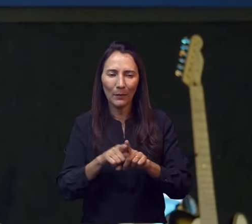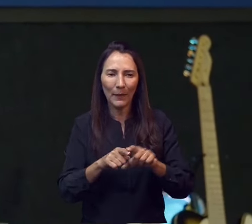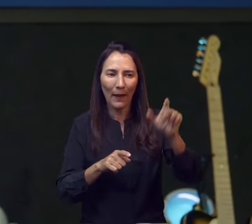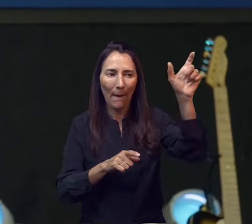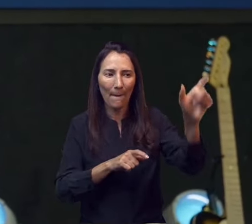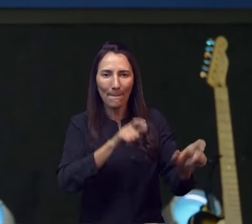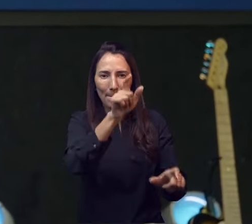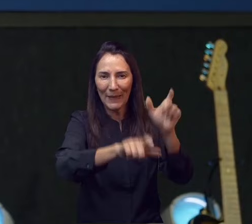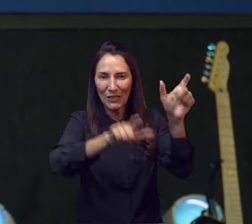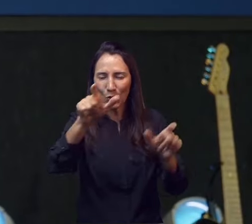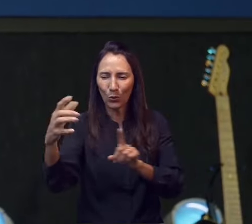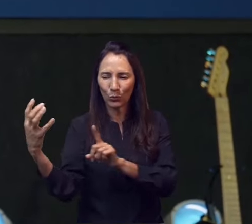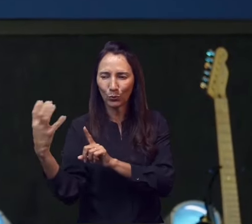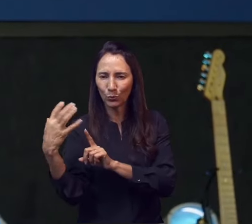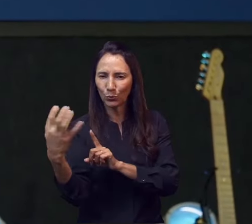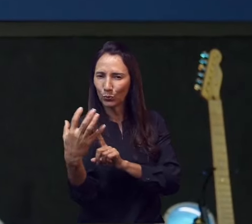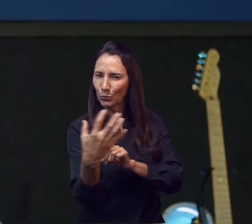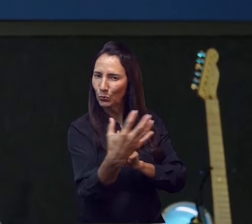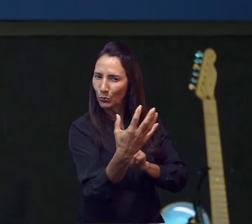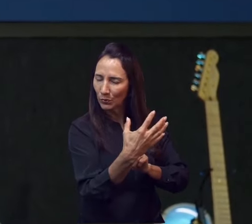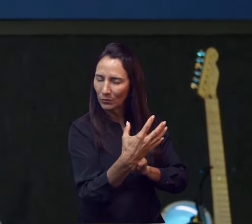outras pessoas sobre você